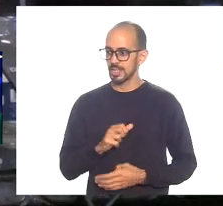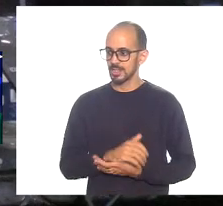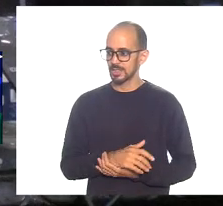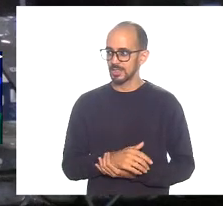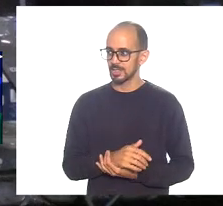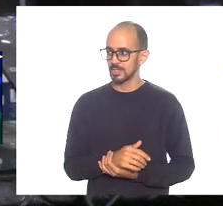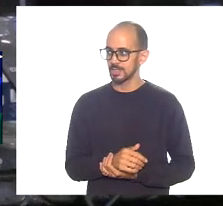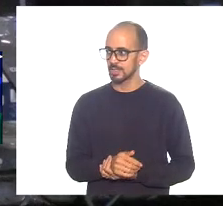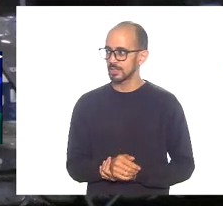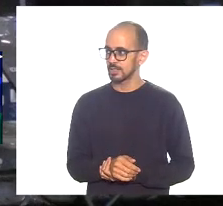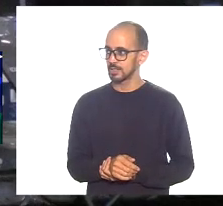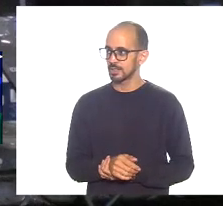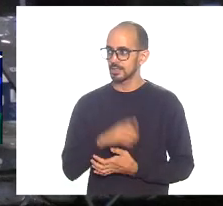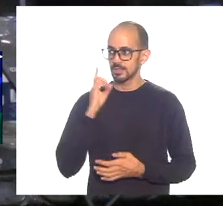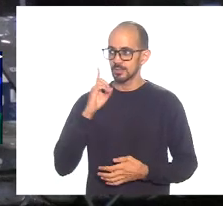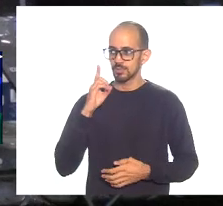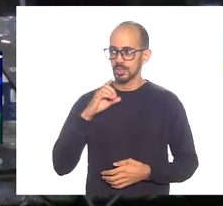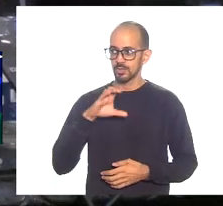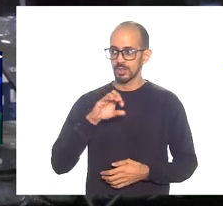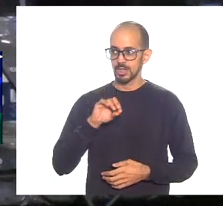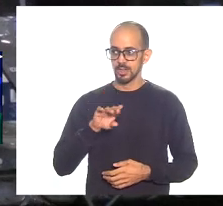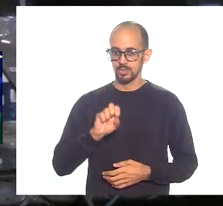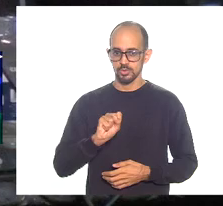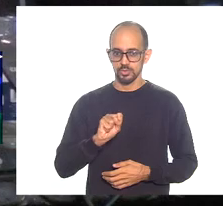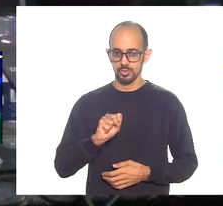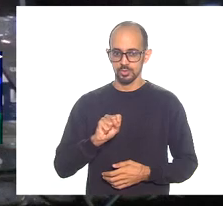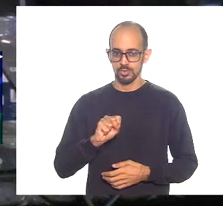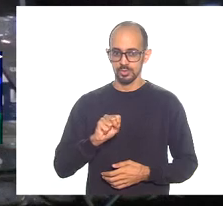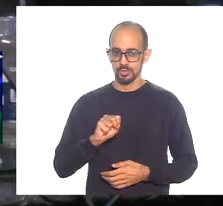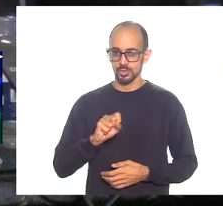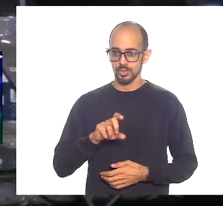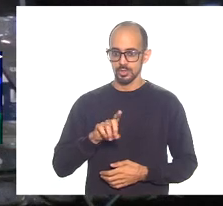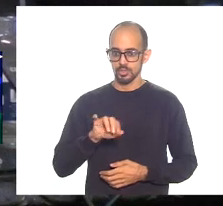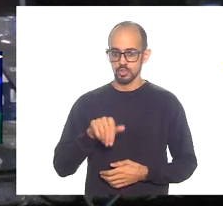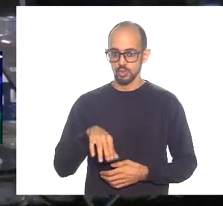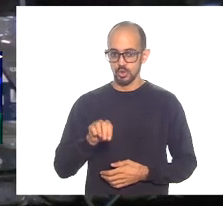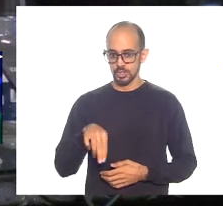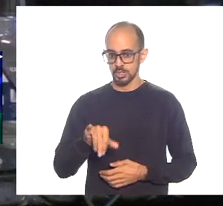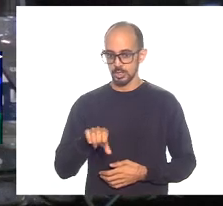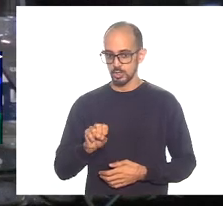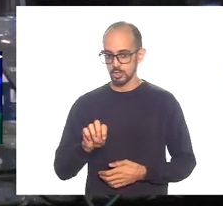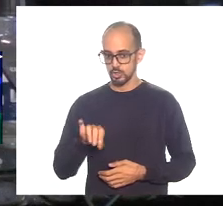o deputado Carlos Augusto Deputado Dionísio Lins